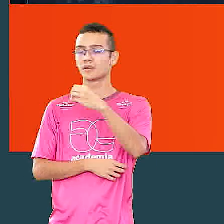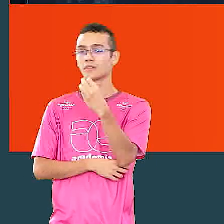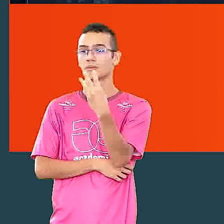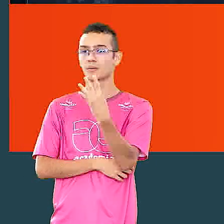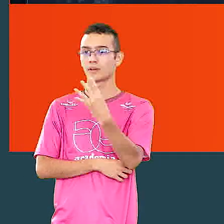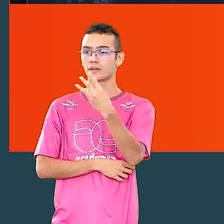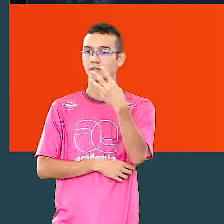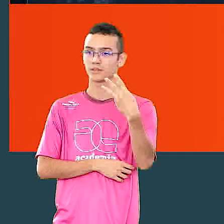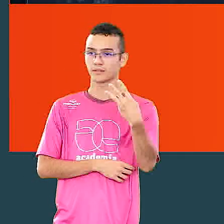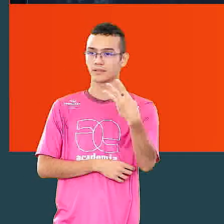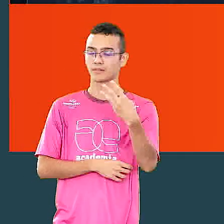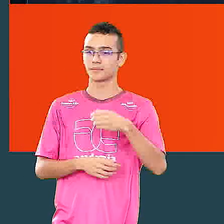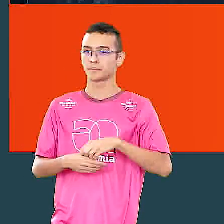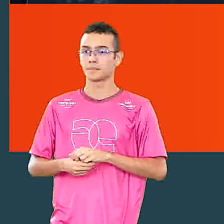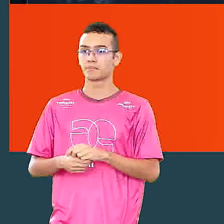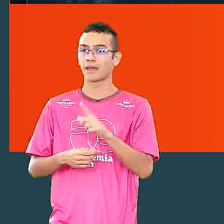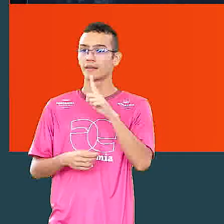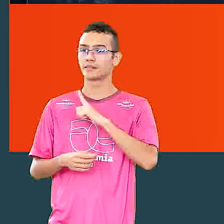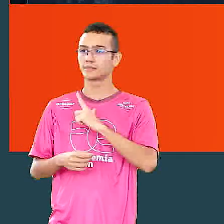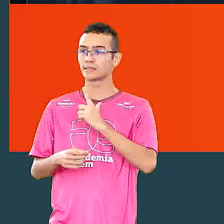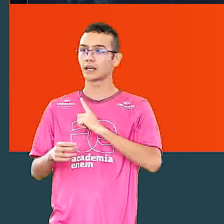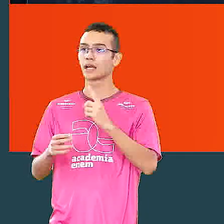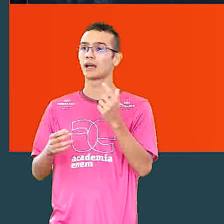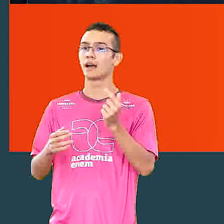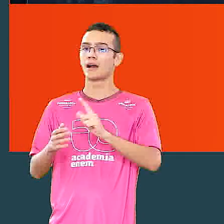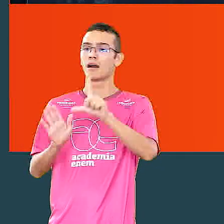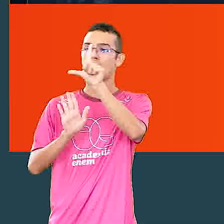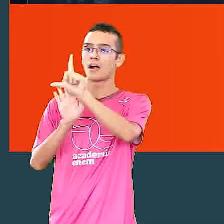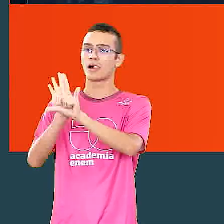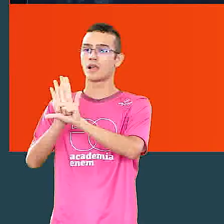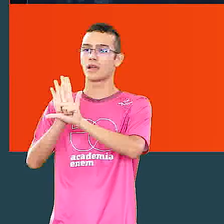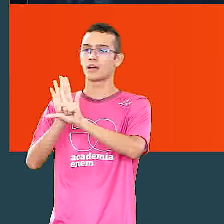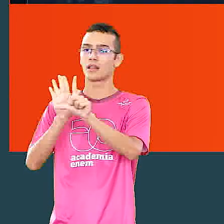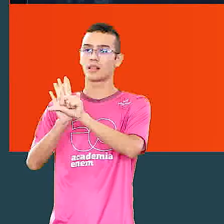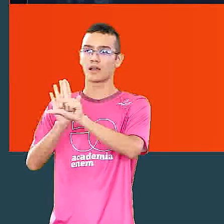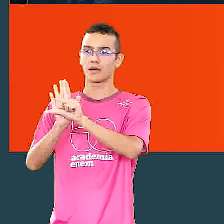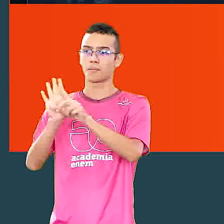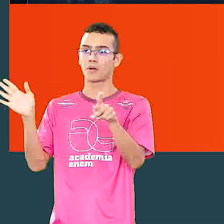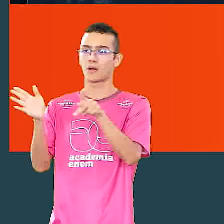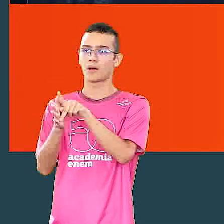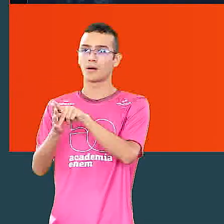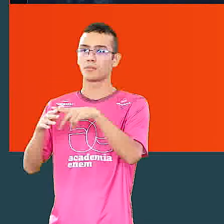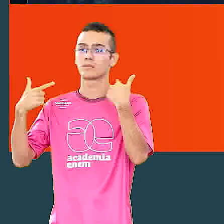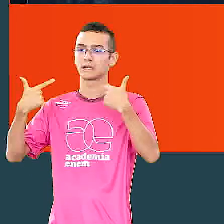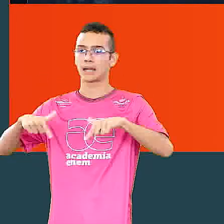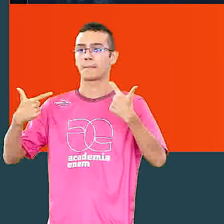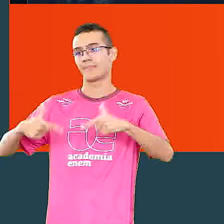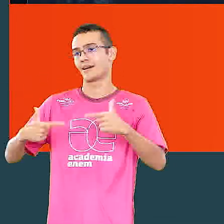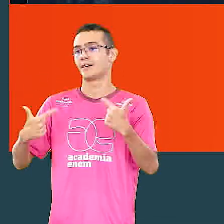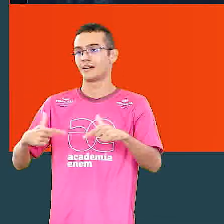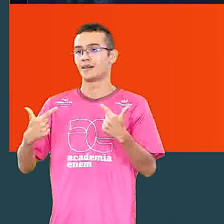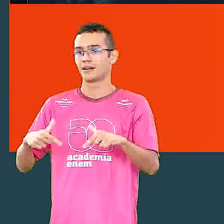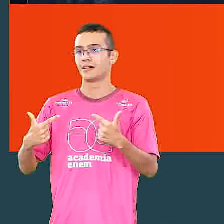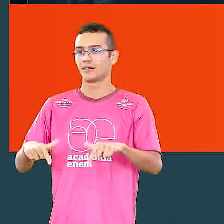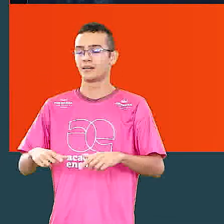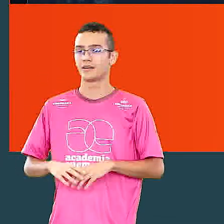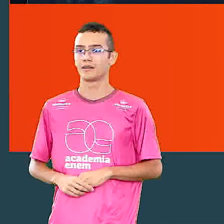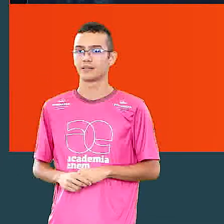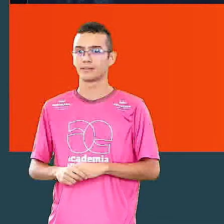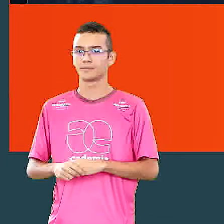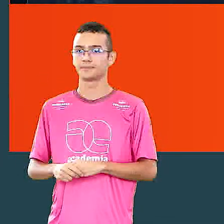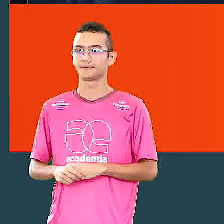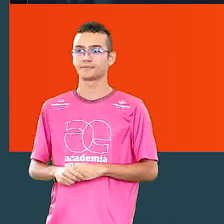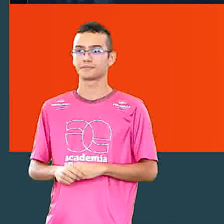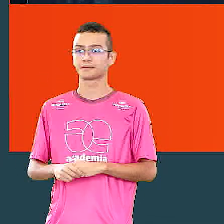Isaac? Consolidação das leis trabalhistas. O que diz a consolidação das leis trabalhistas? Ela fala o